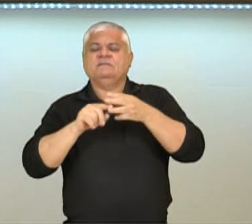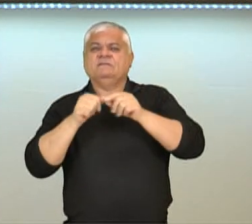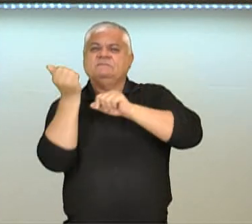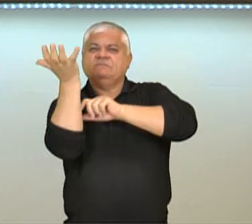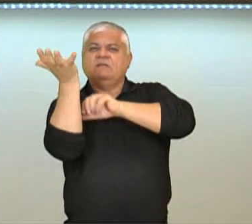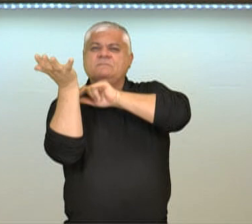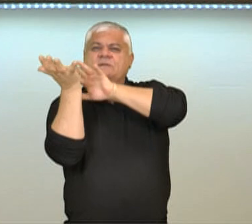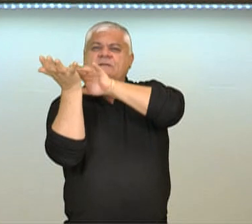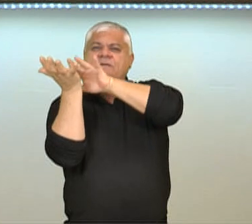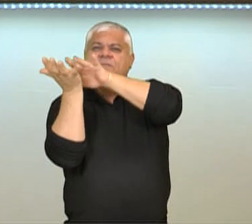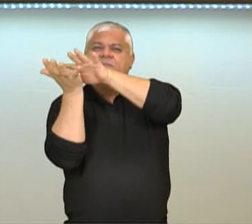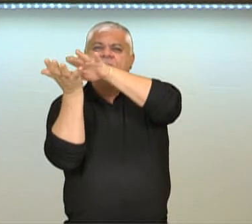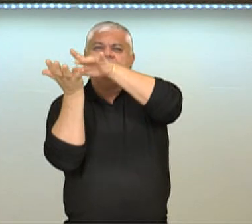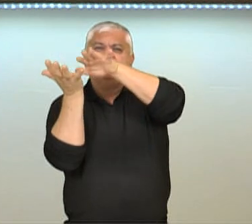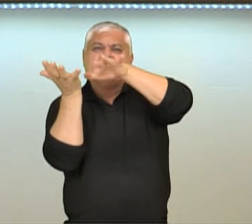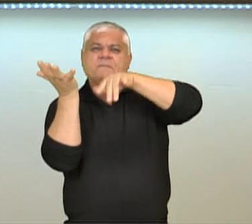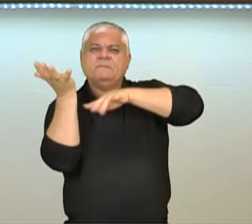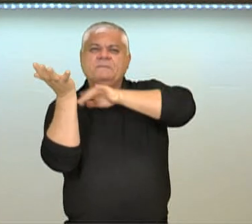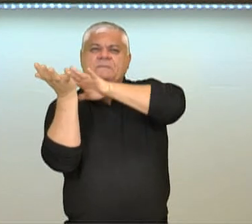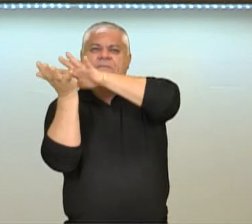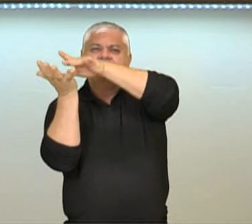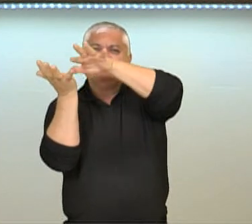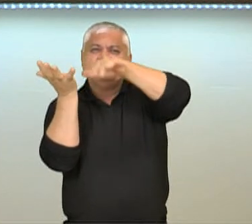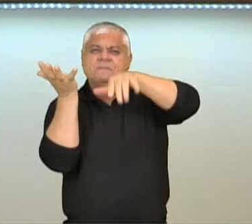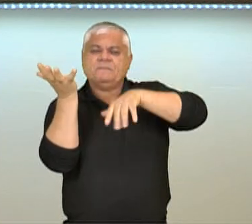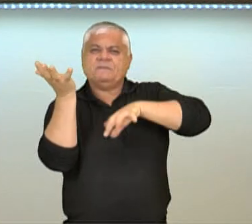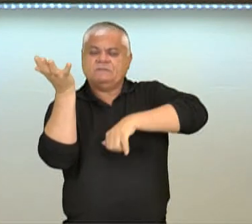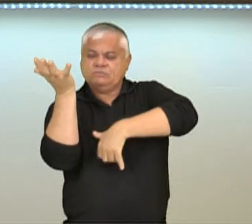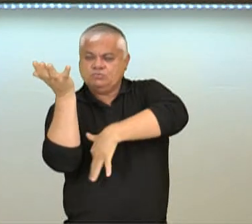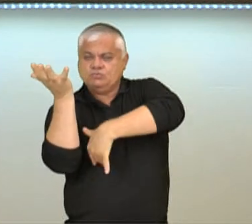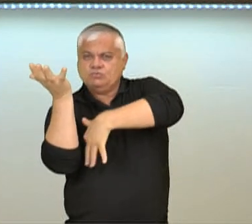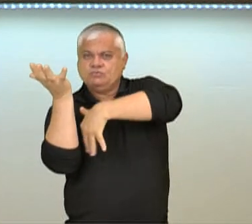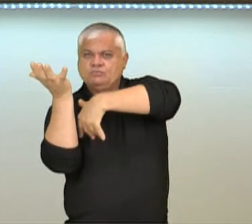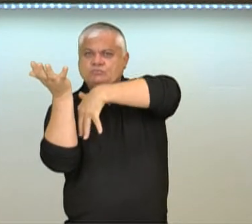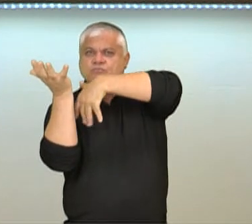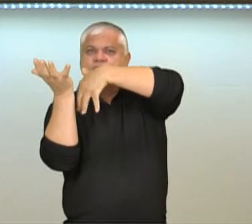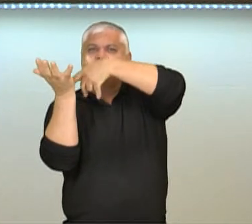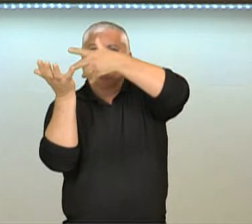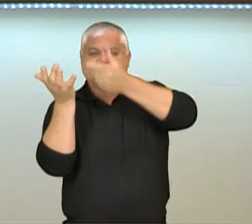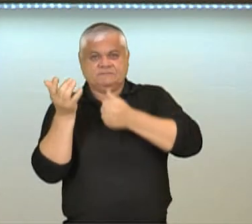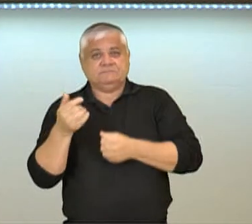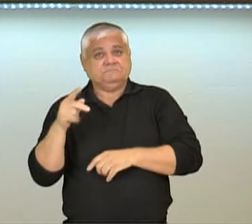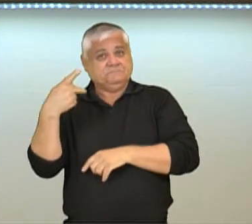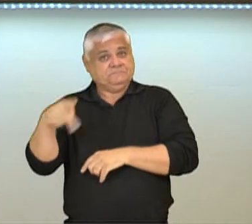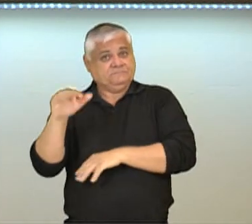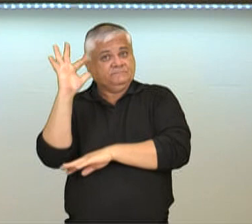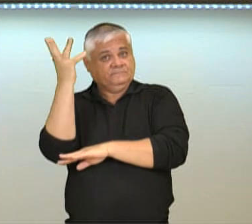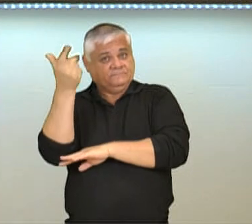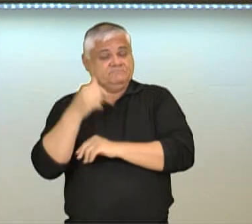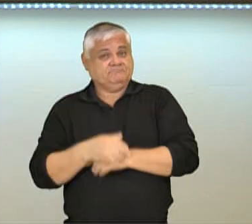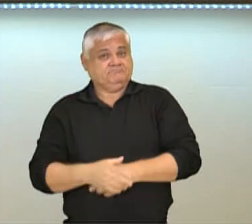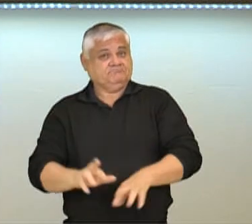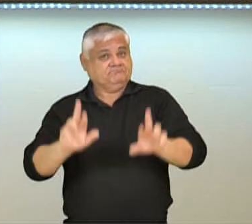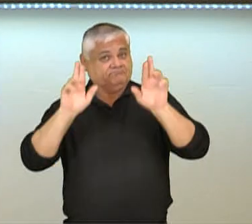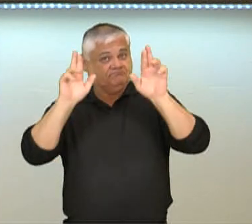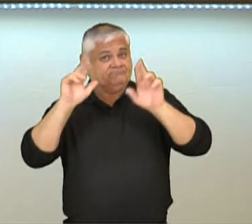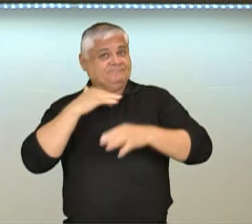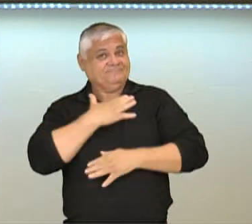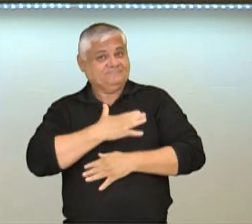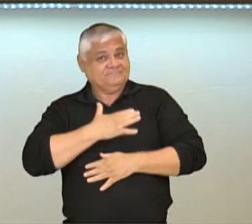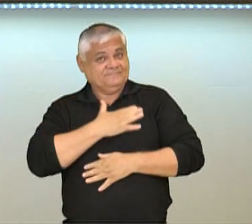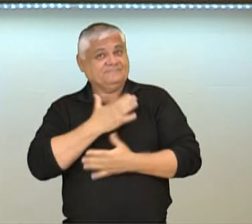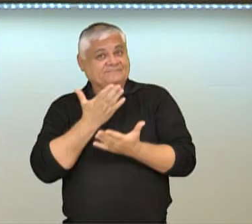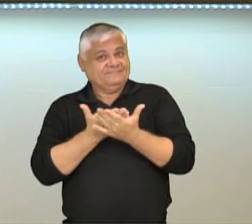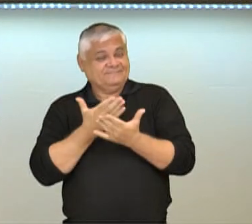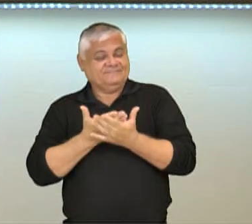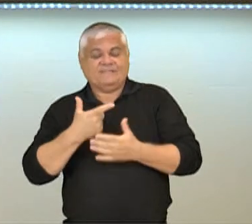nas plantas, o conceito de respiração nas plantas. Eu espero que você tenha gostado da